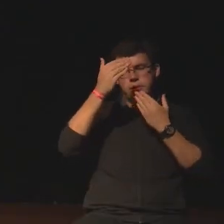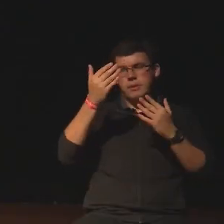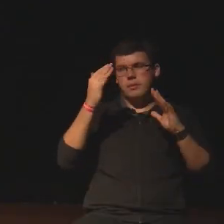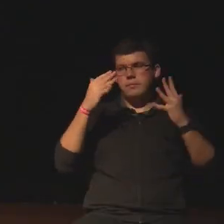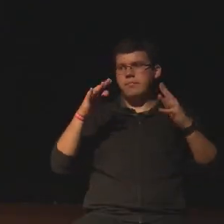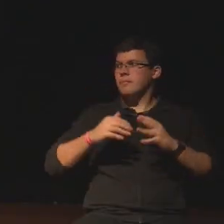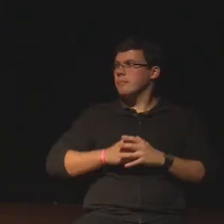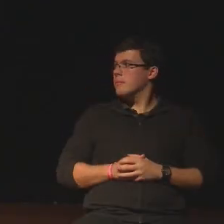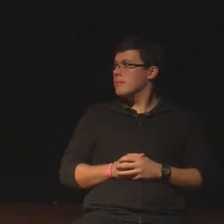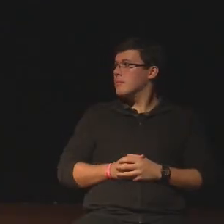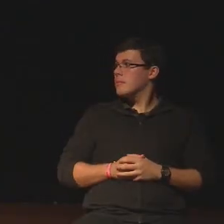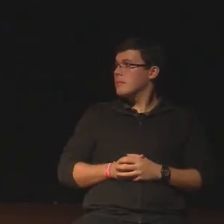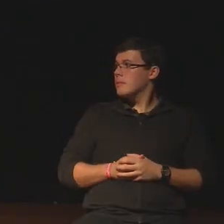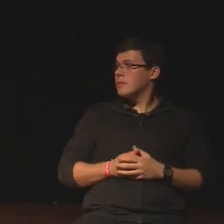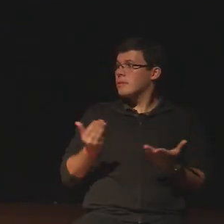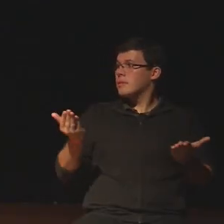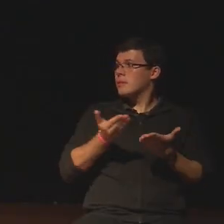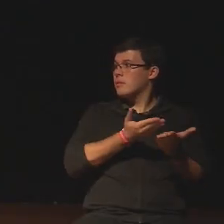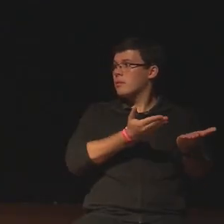Oliver?